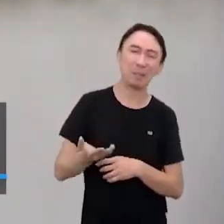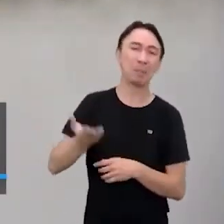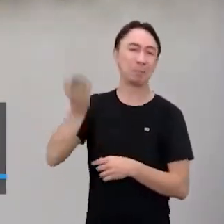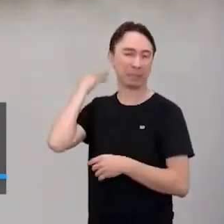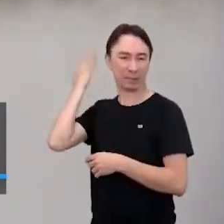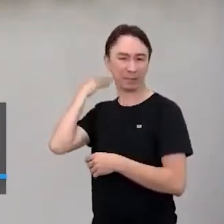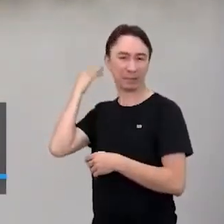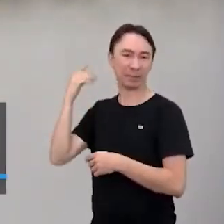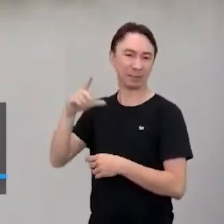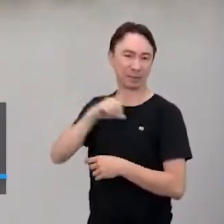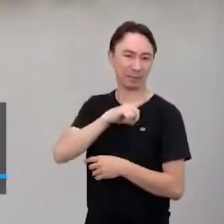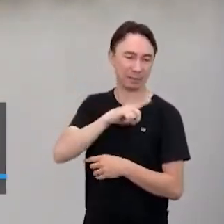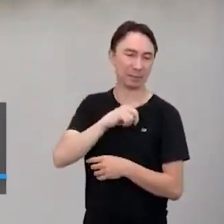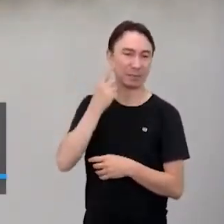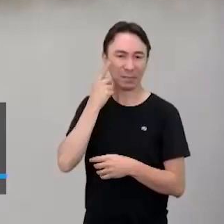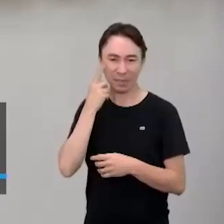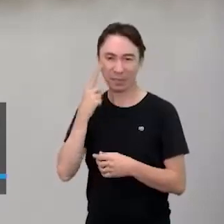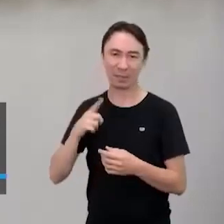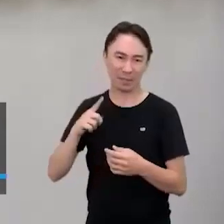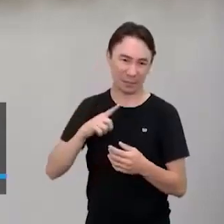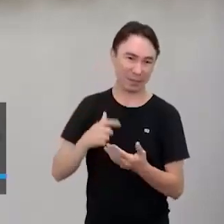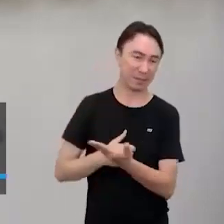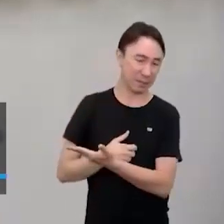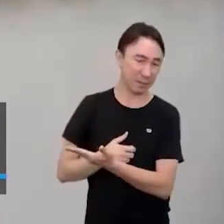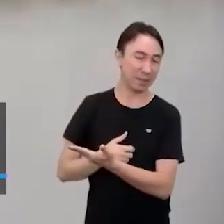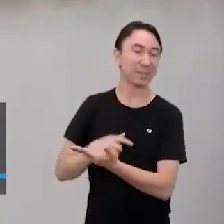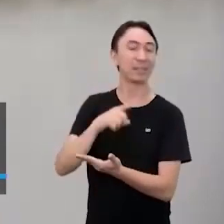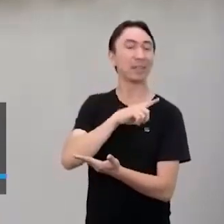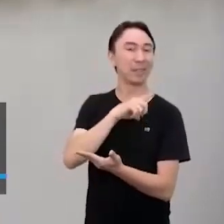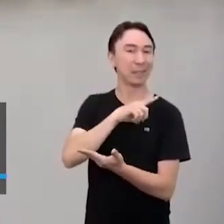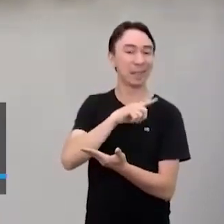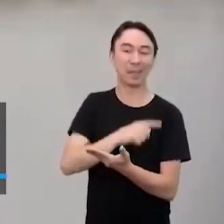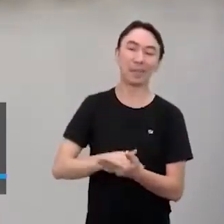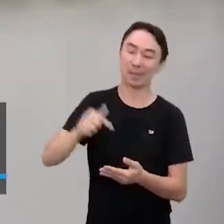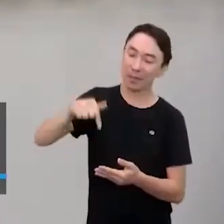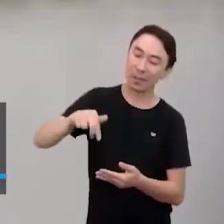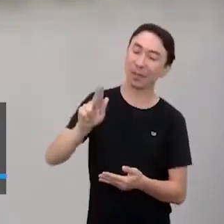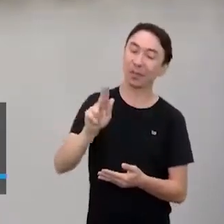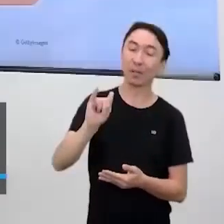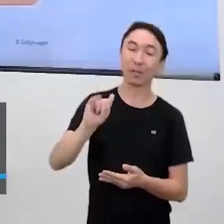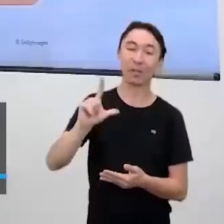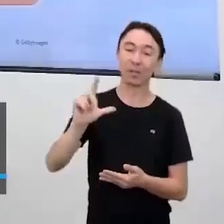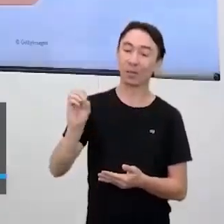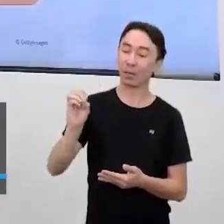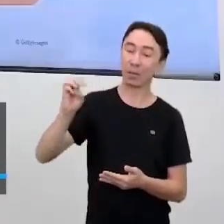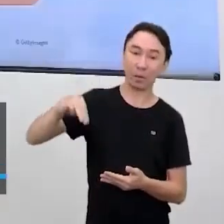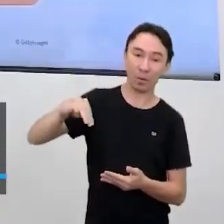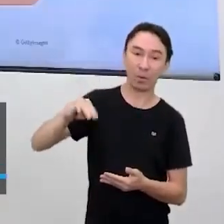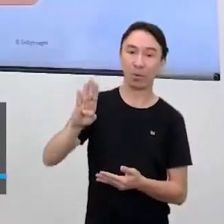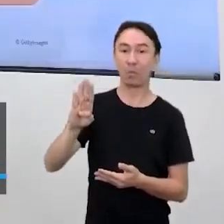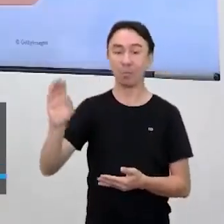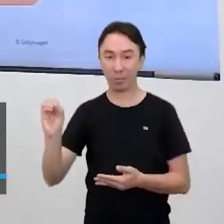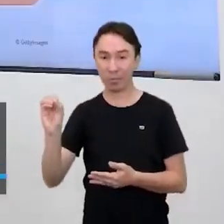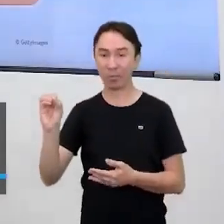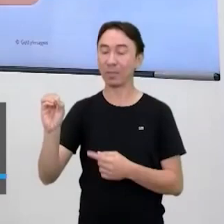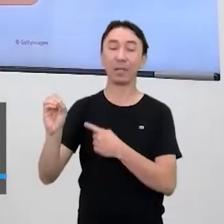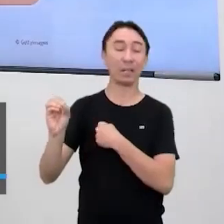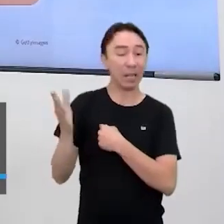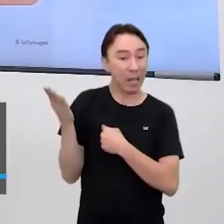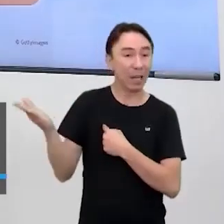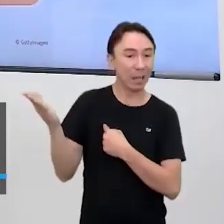do Quariterê, é melhor falar quilombo do Piolho, quilombo do quê? Não entendi. Do piolho. Do piolho? Do